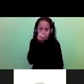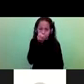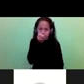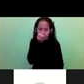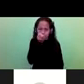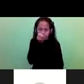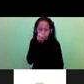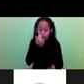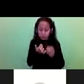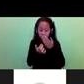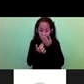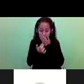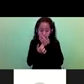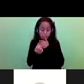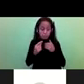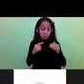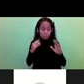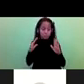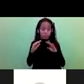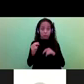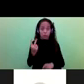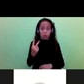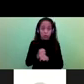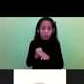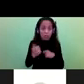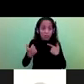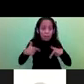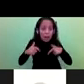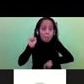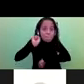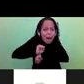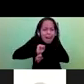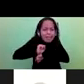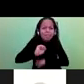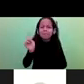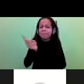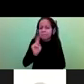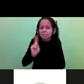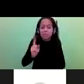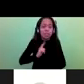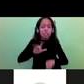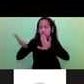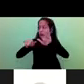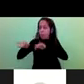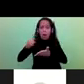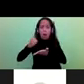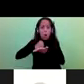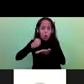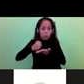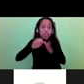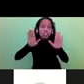E nesses dois anos, o trabalho não parou. A contratação, obviamente,